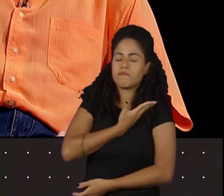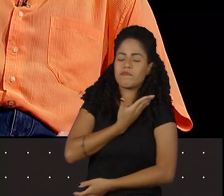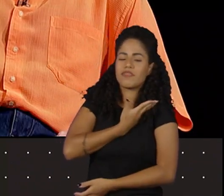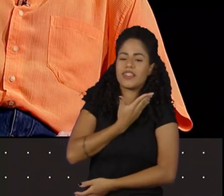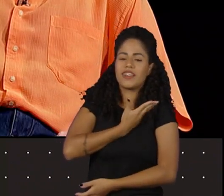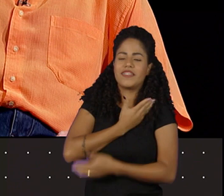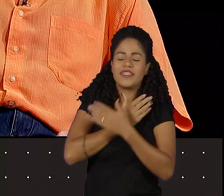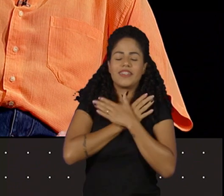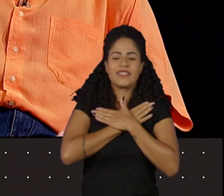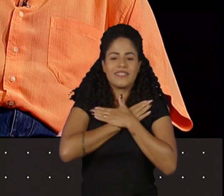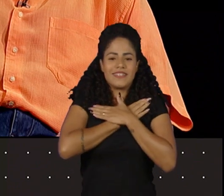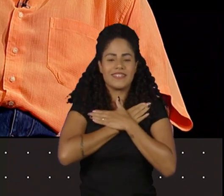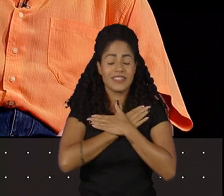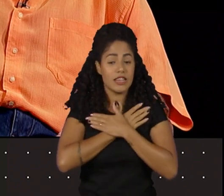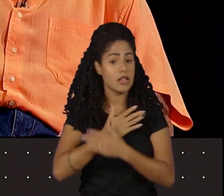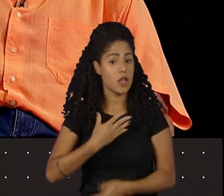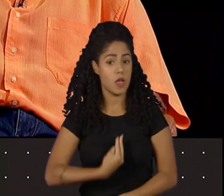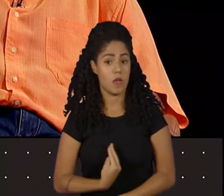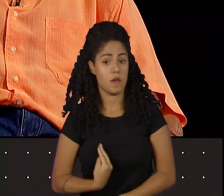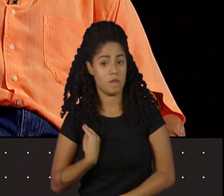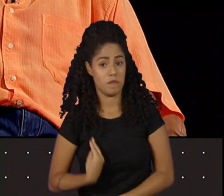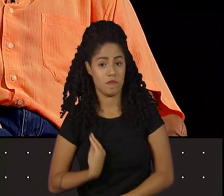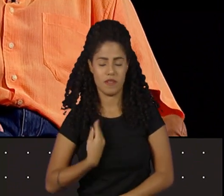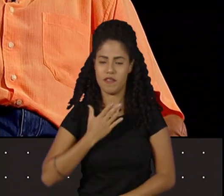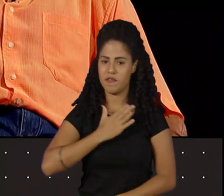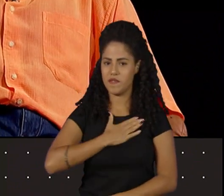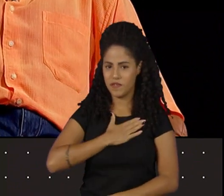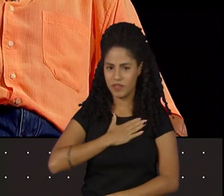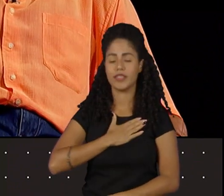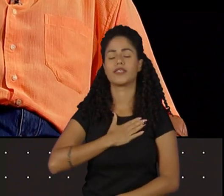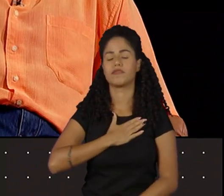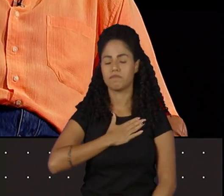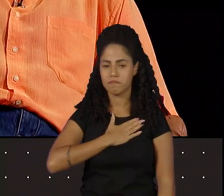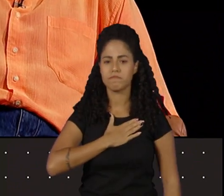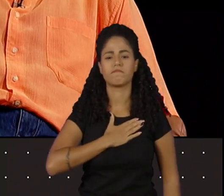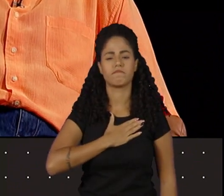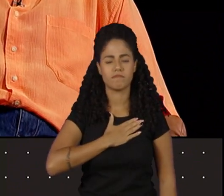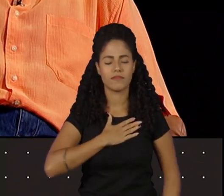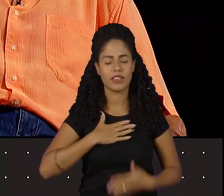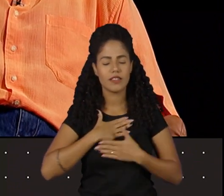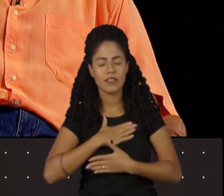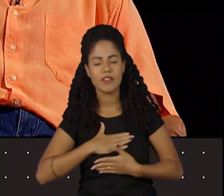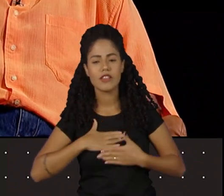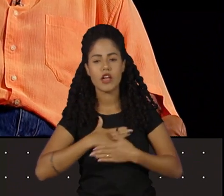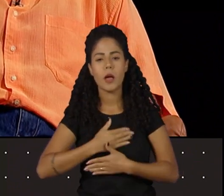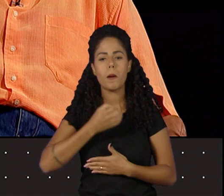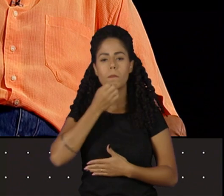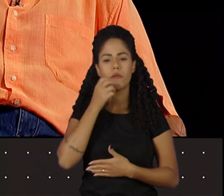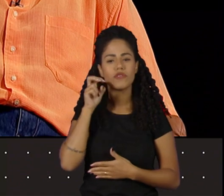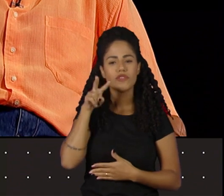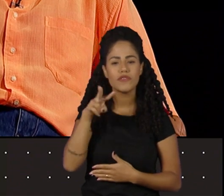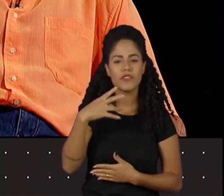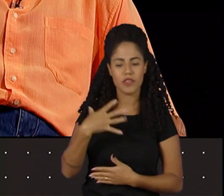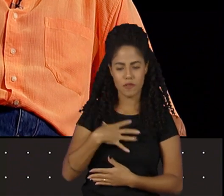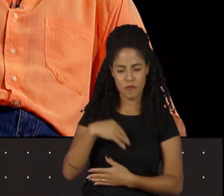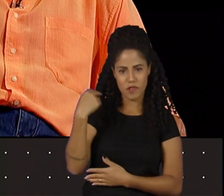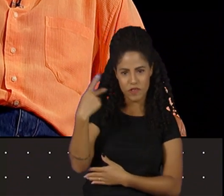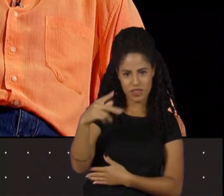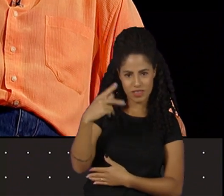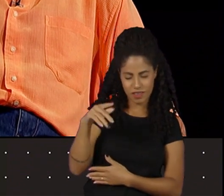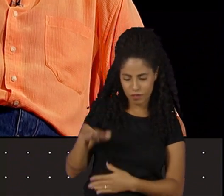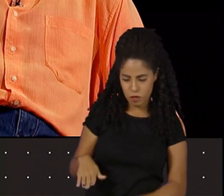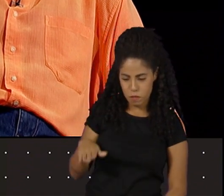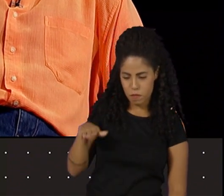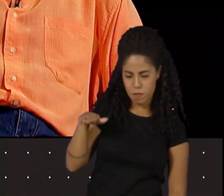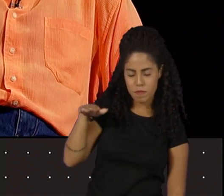ter você na minha amiga, na minha vida. É uma honra ver seus filhos nascerem, o Gabrielzinho, o Thiago. É